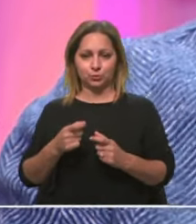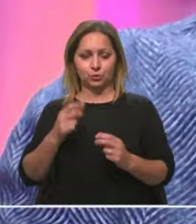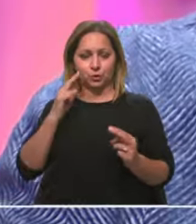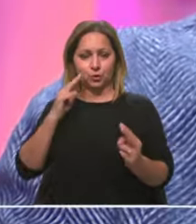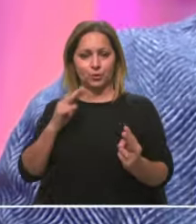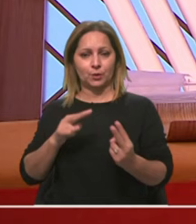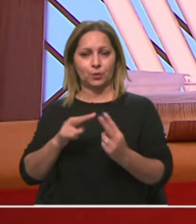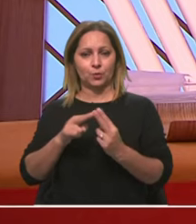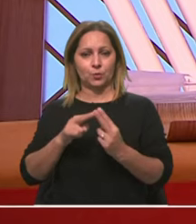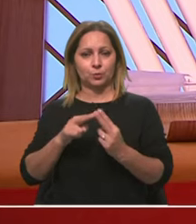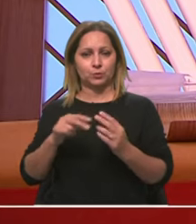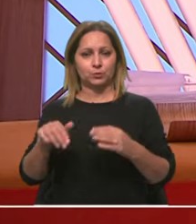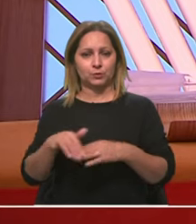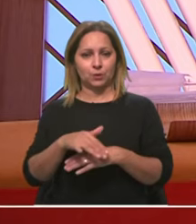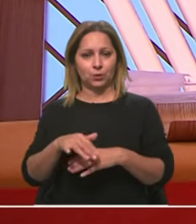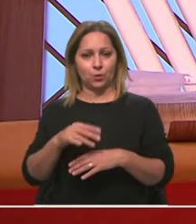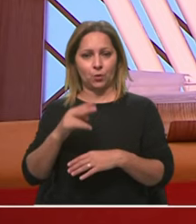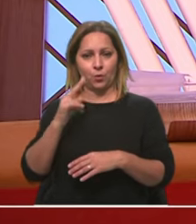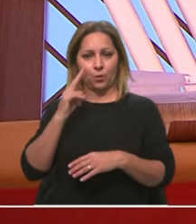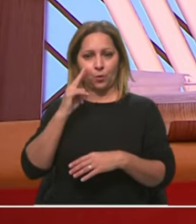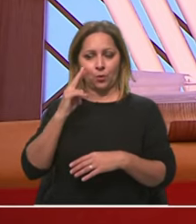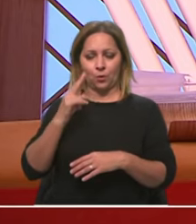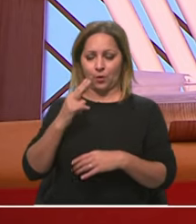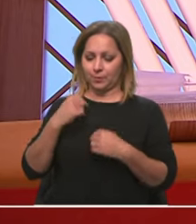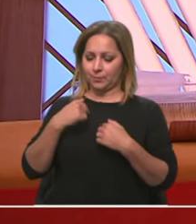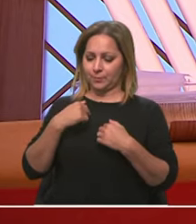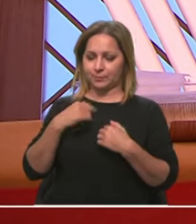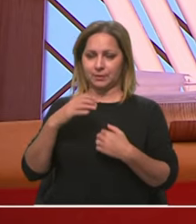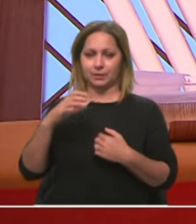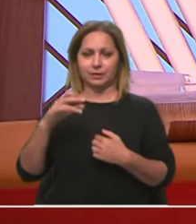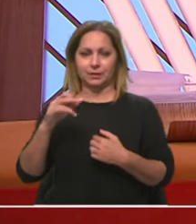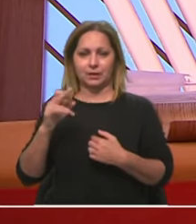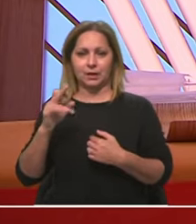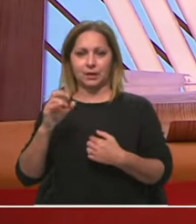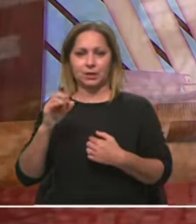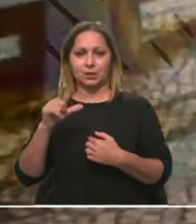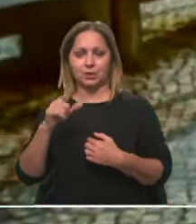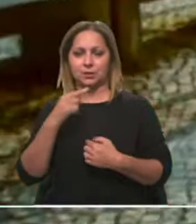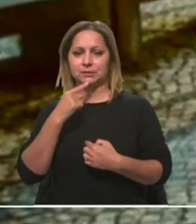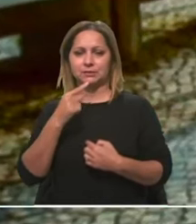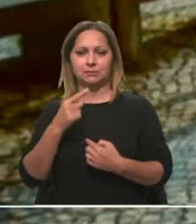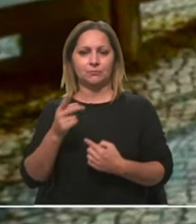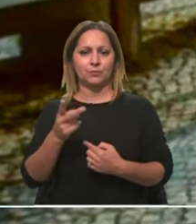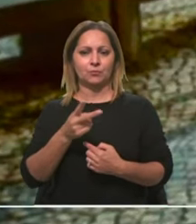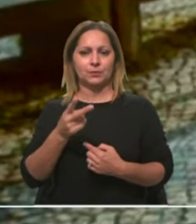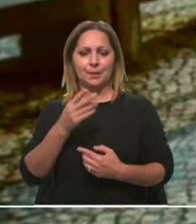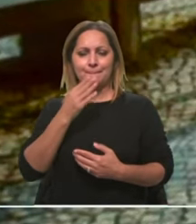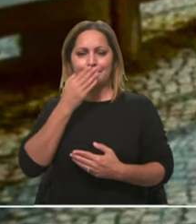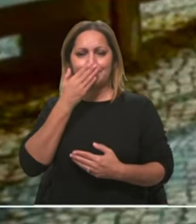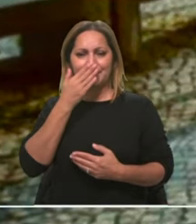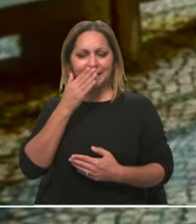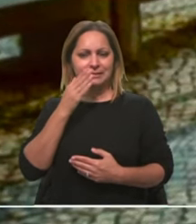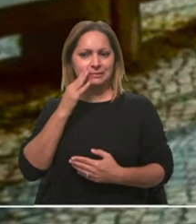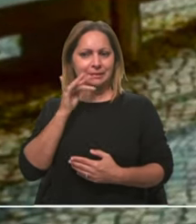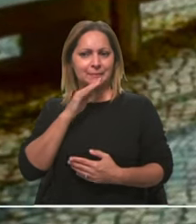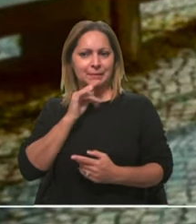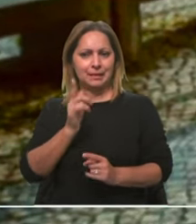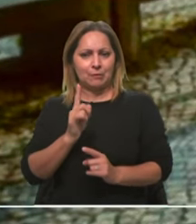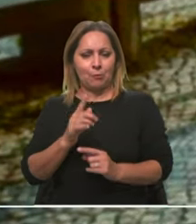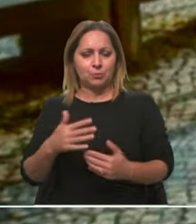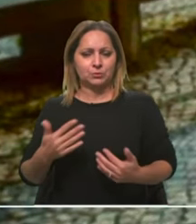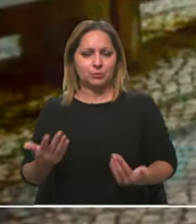rua olham para mim e para a Carol também e dizem p é estranho vocês não parecem que são pais